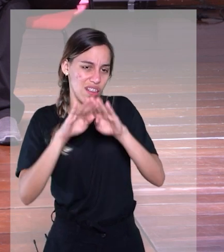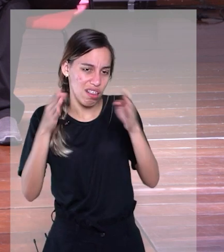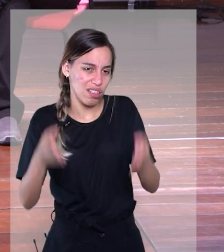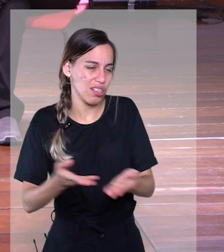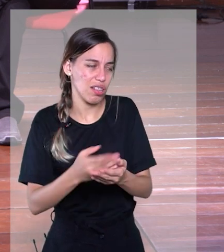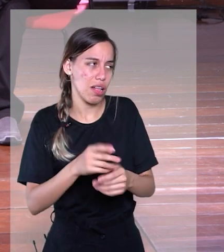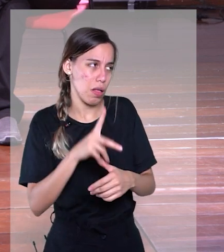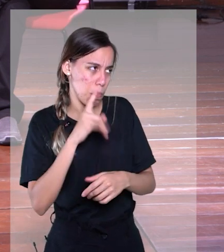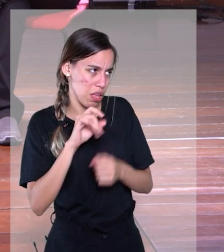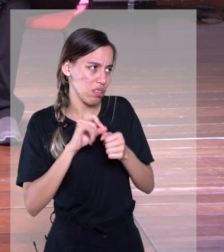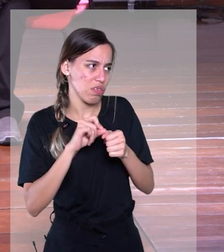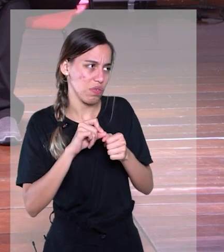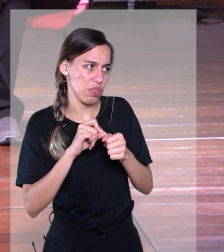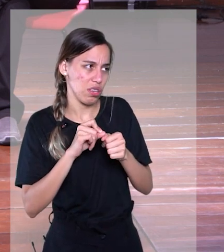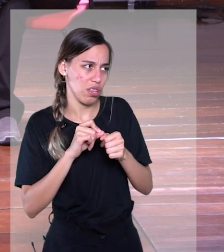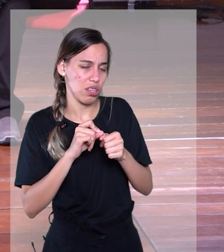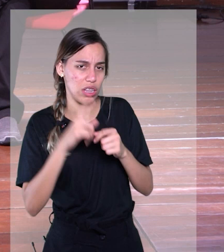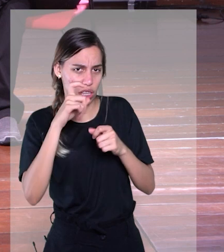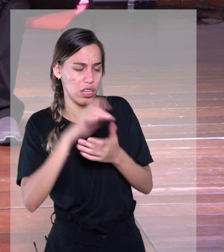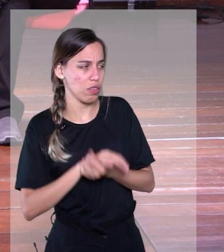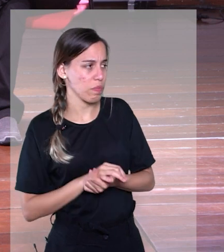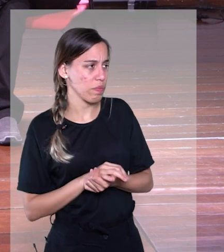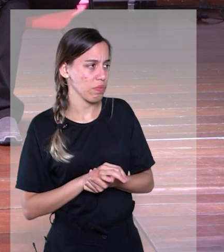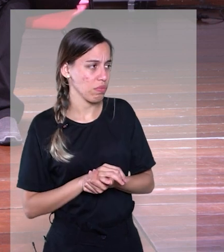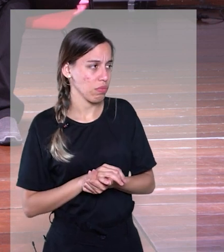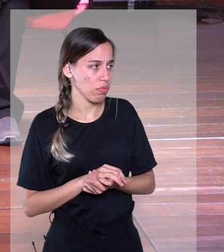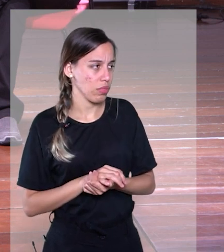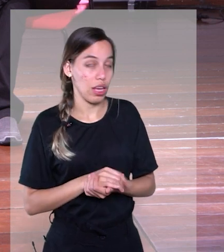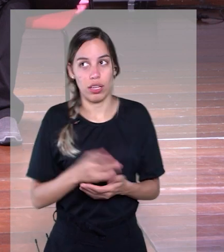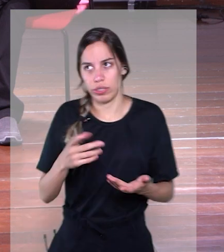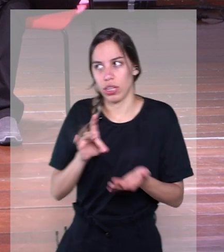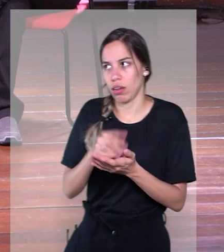Segura. Bom, gente, eu acho que nós estamos chegando ao fim aqui.